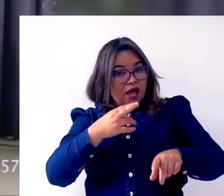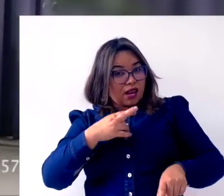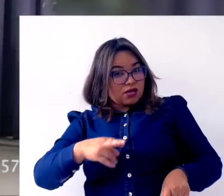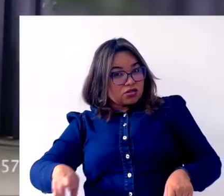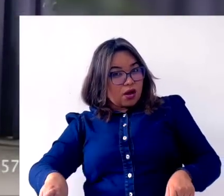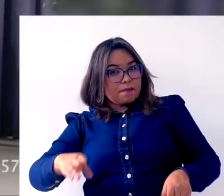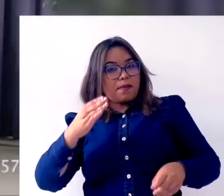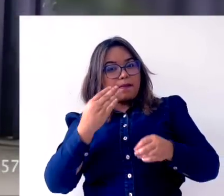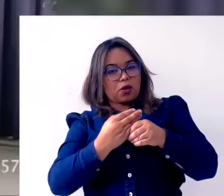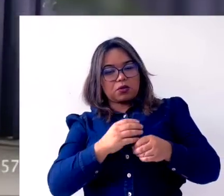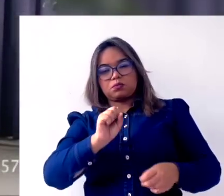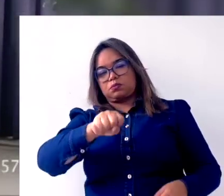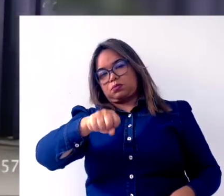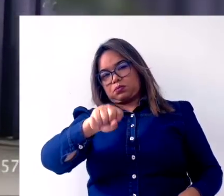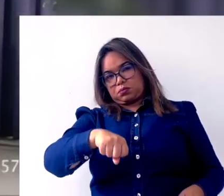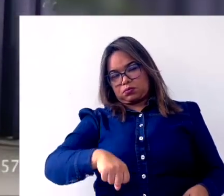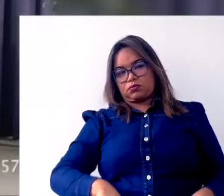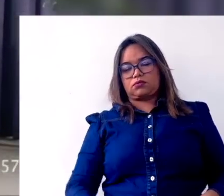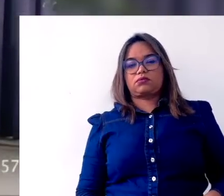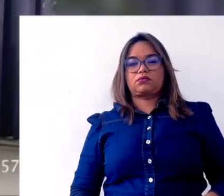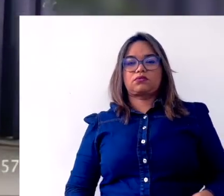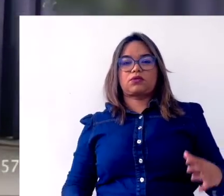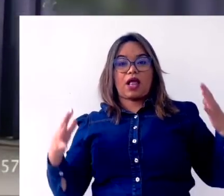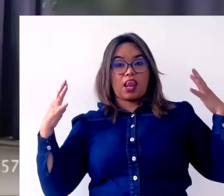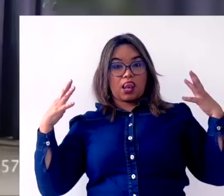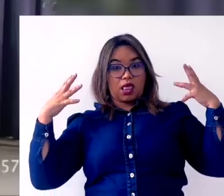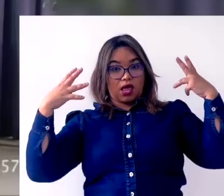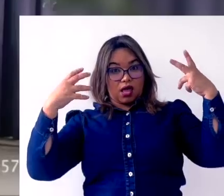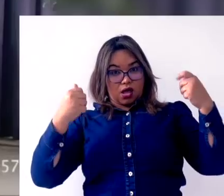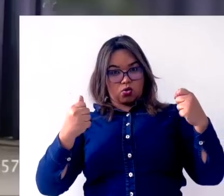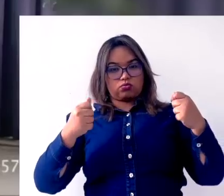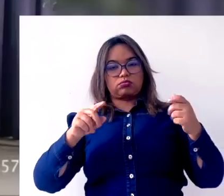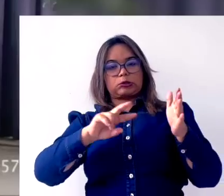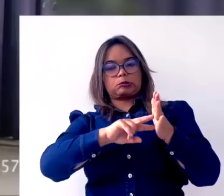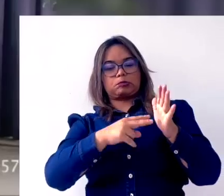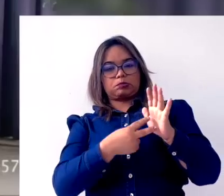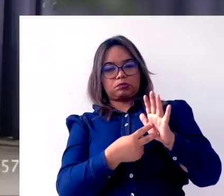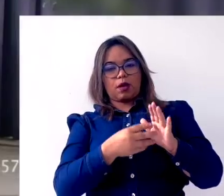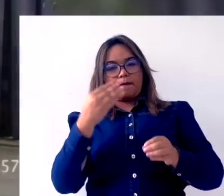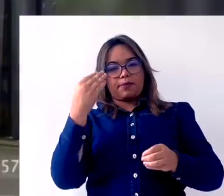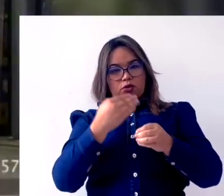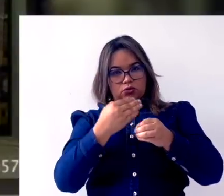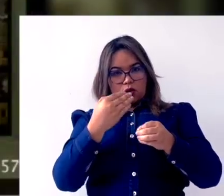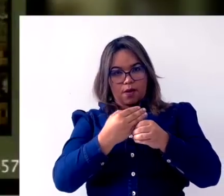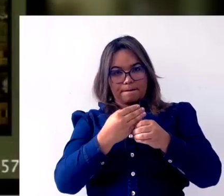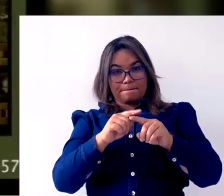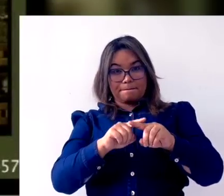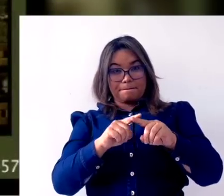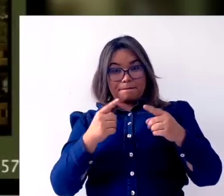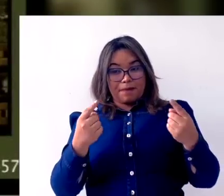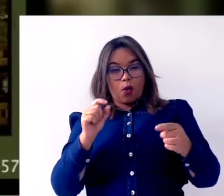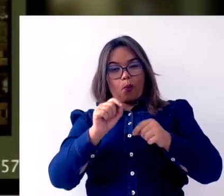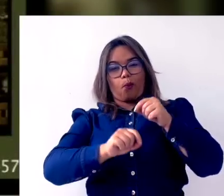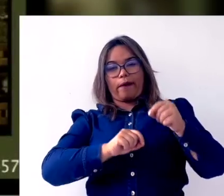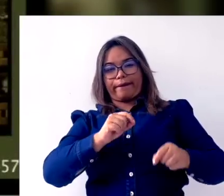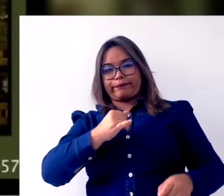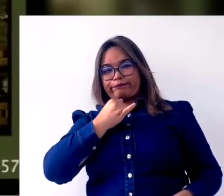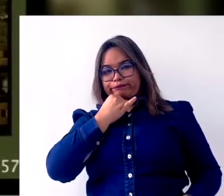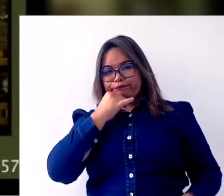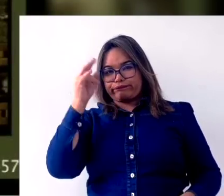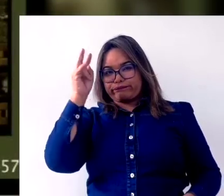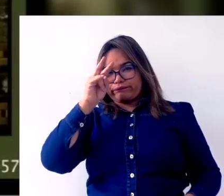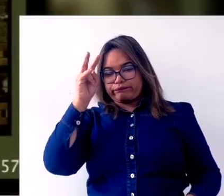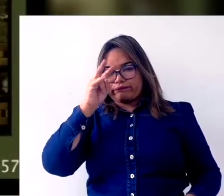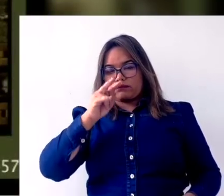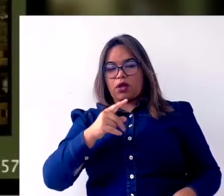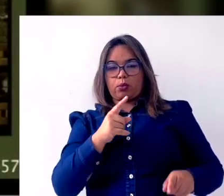em Roma? E a resposta é sim. Vejam que o leão era um símbolo de Babilônia, mas a parte triste da